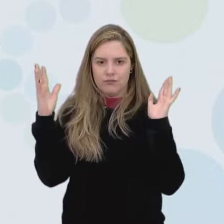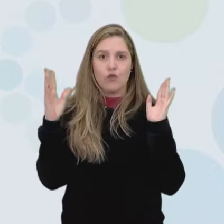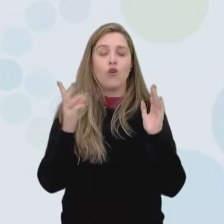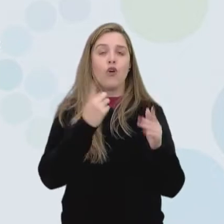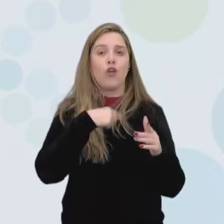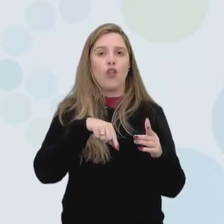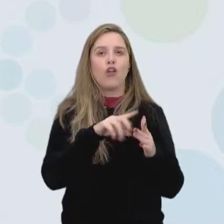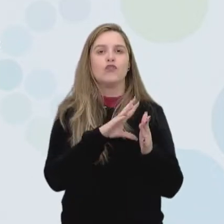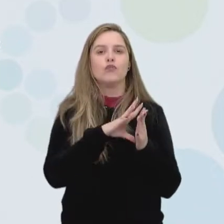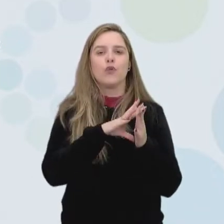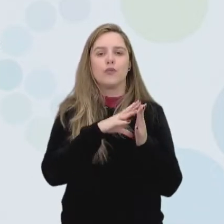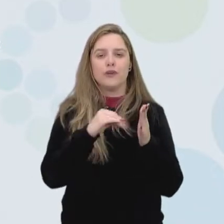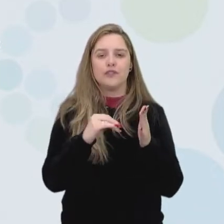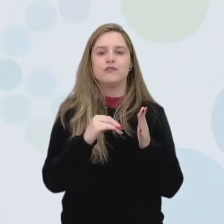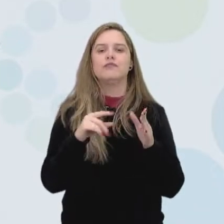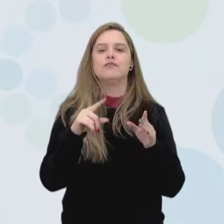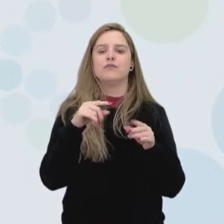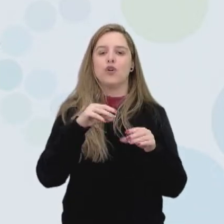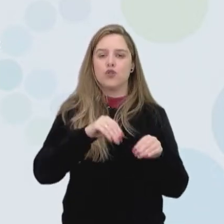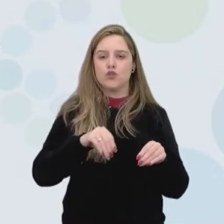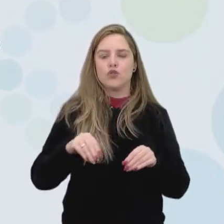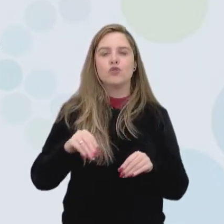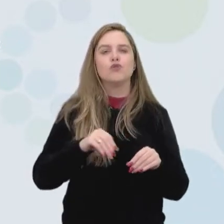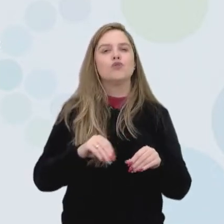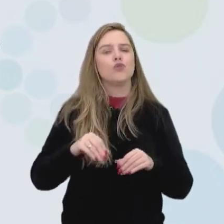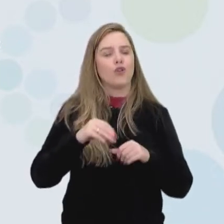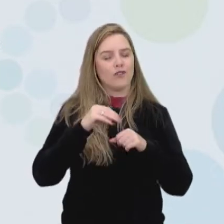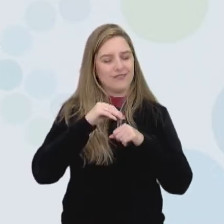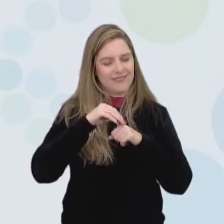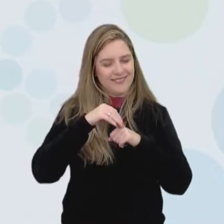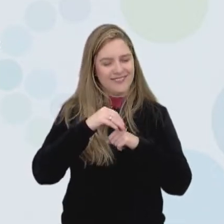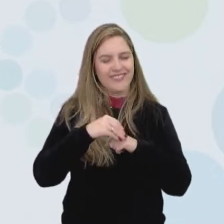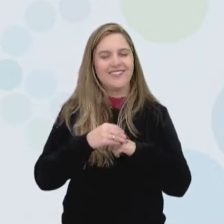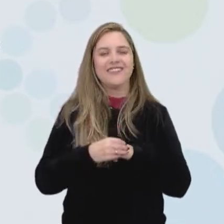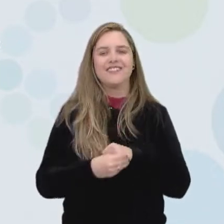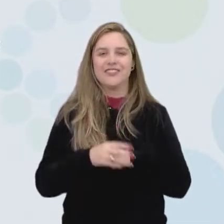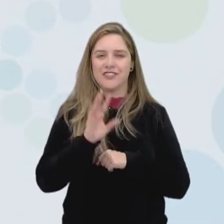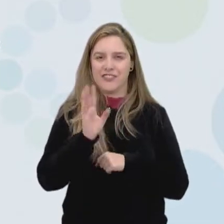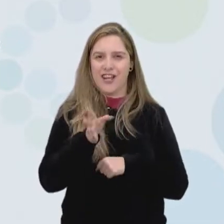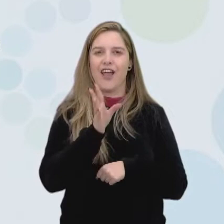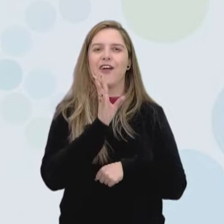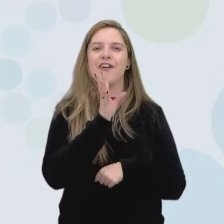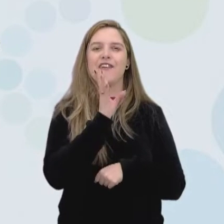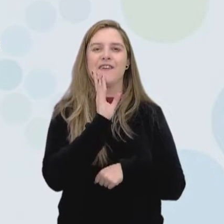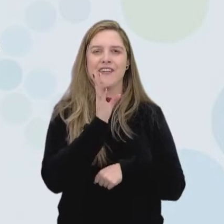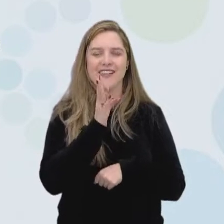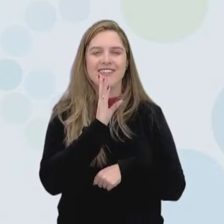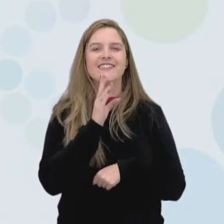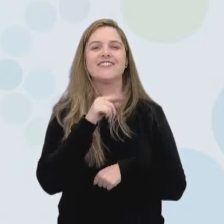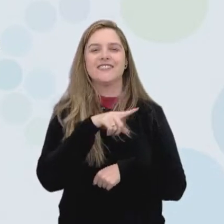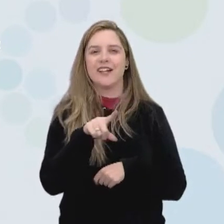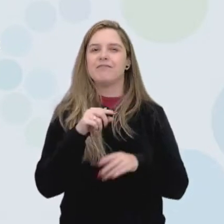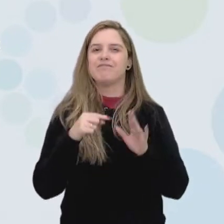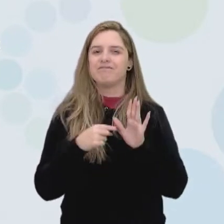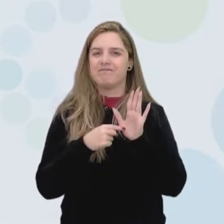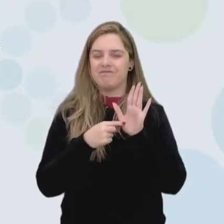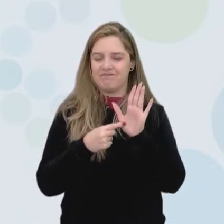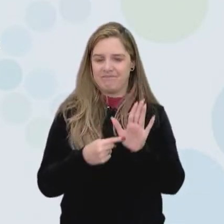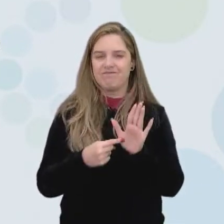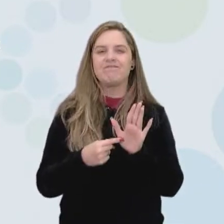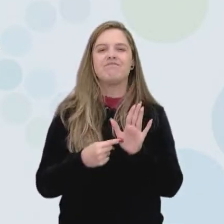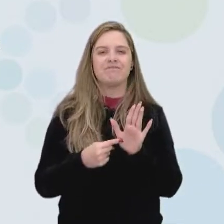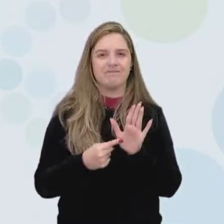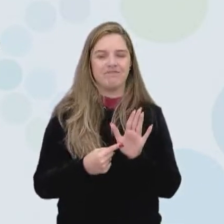nosso componente curricular, vocês já sabem, já conhecem, é esse daí que está aparecendo na tela para vocês, do solo